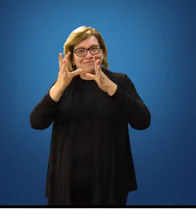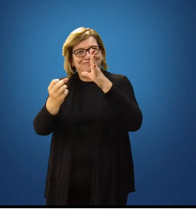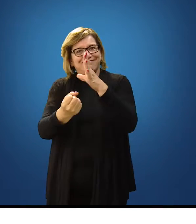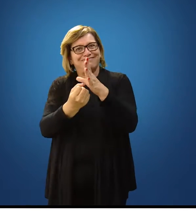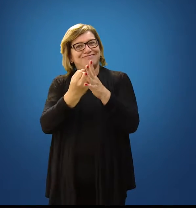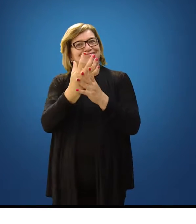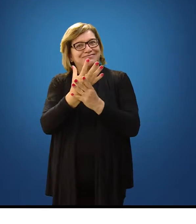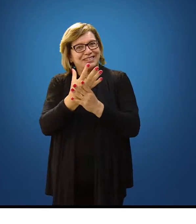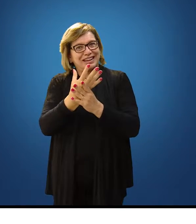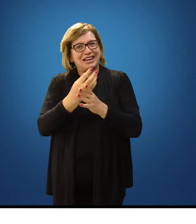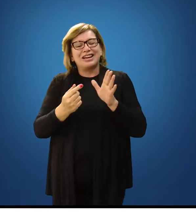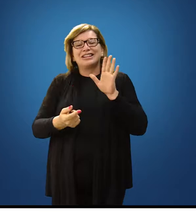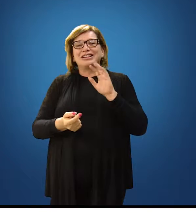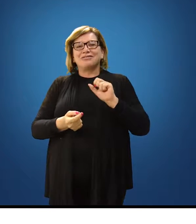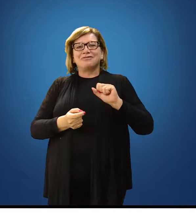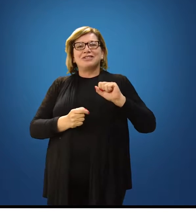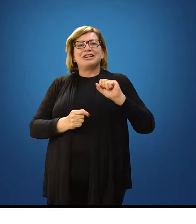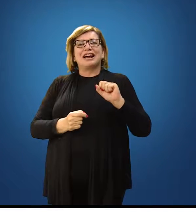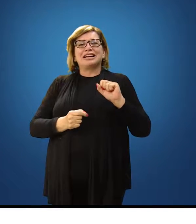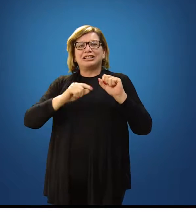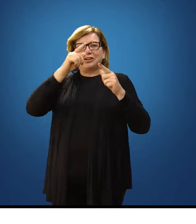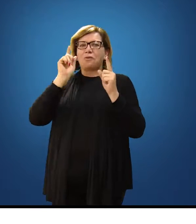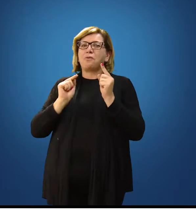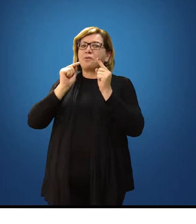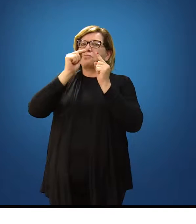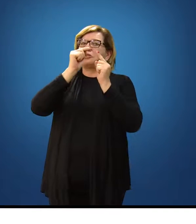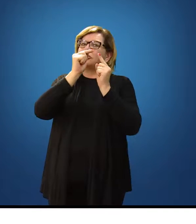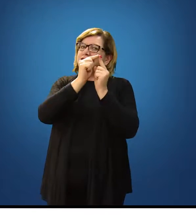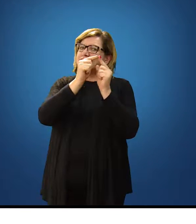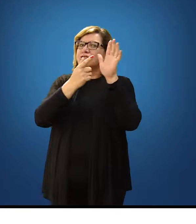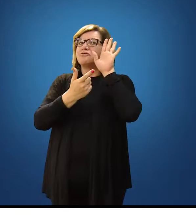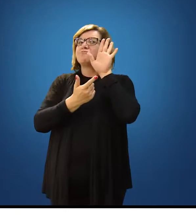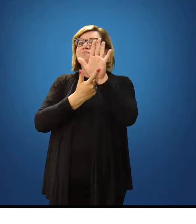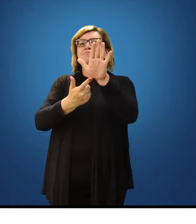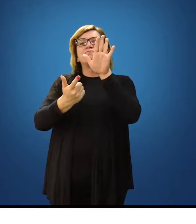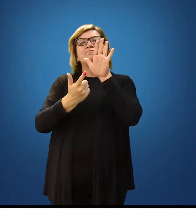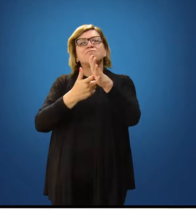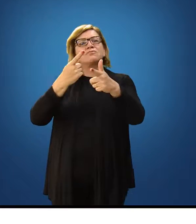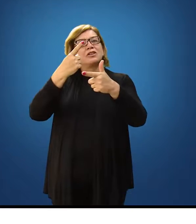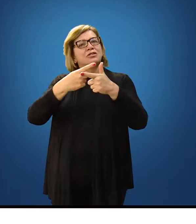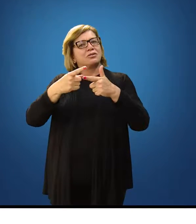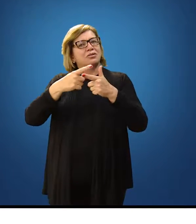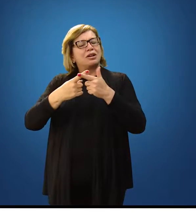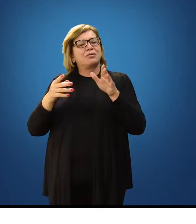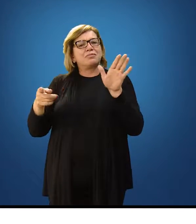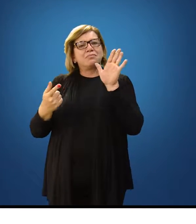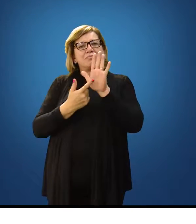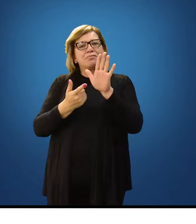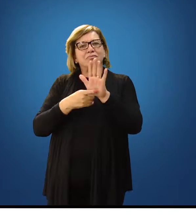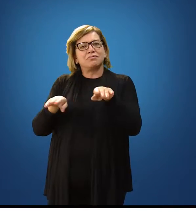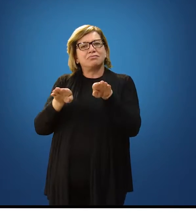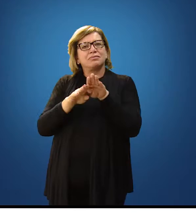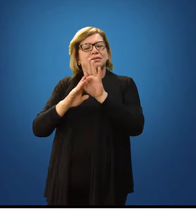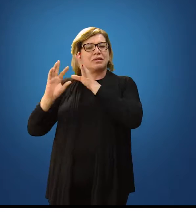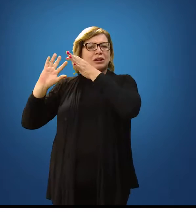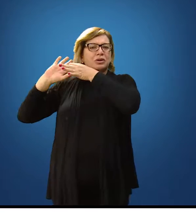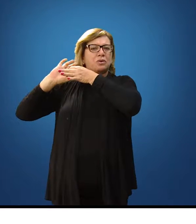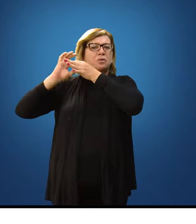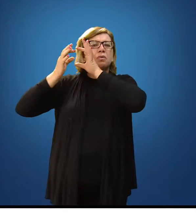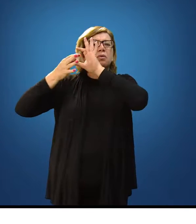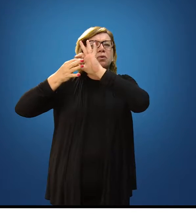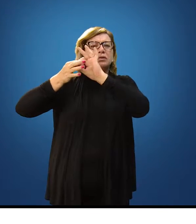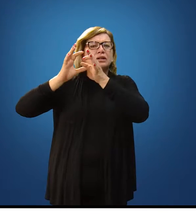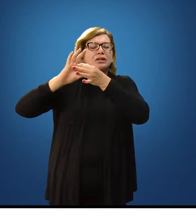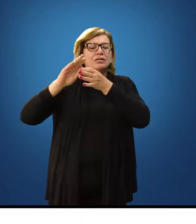é um reflexo do problema de pesquisa com uma caracterização do contexto e também tentar